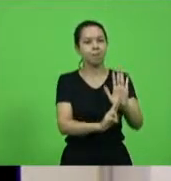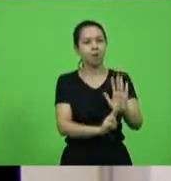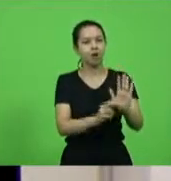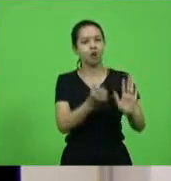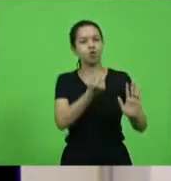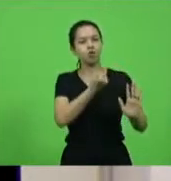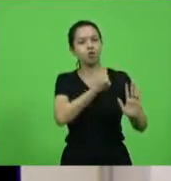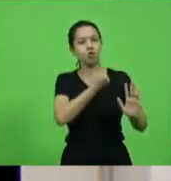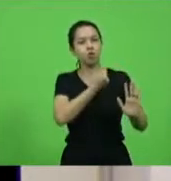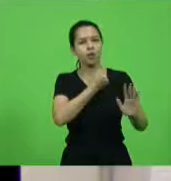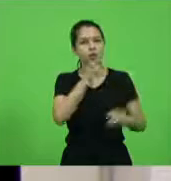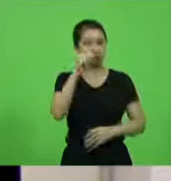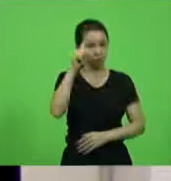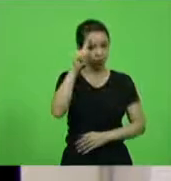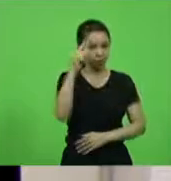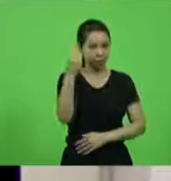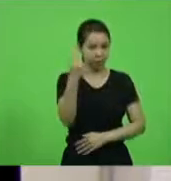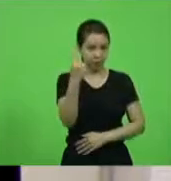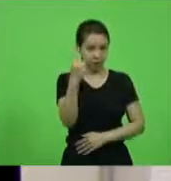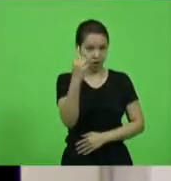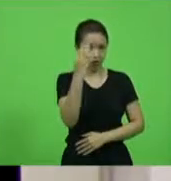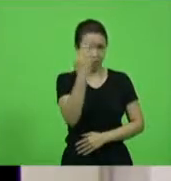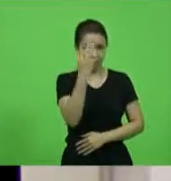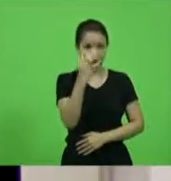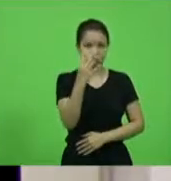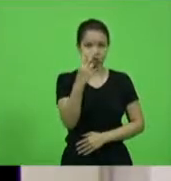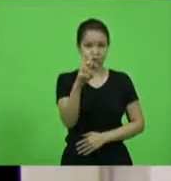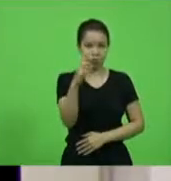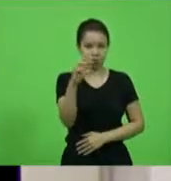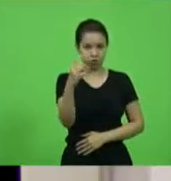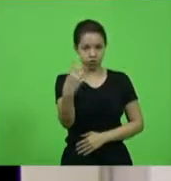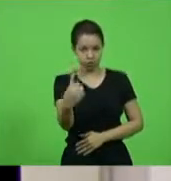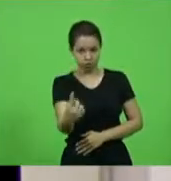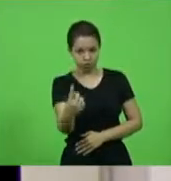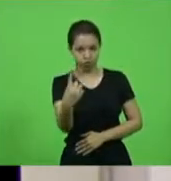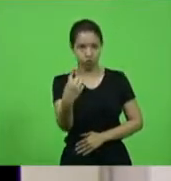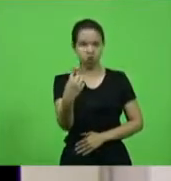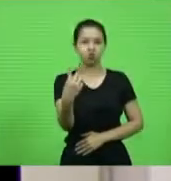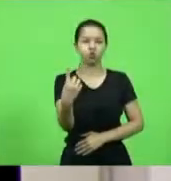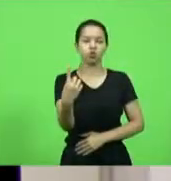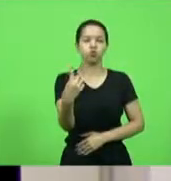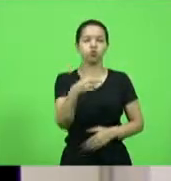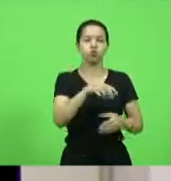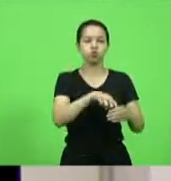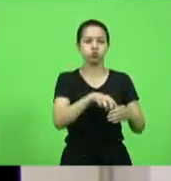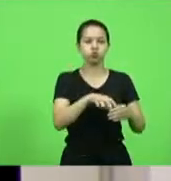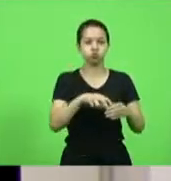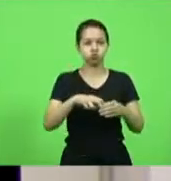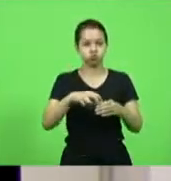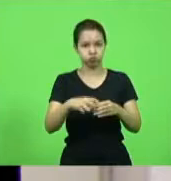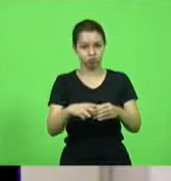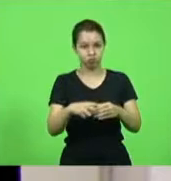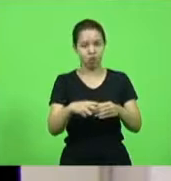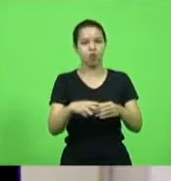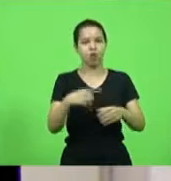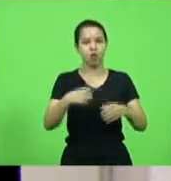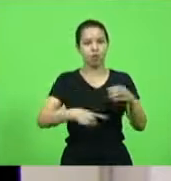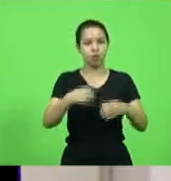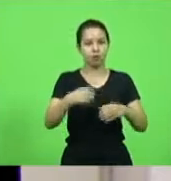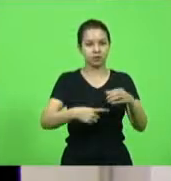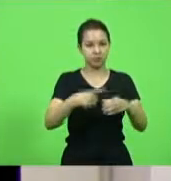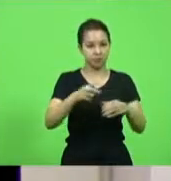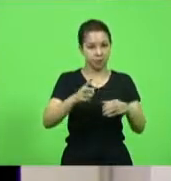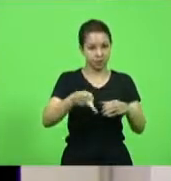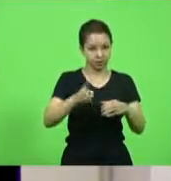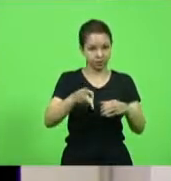dia 1º de fevereiro de 2021, para a composição das comissões permanentes. E, nos termos do parágrafo 4º